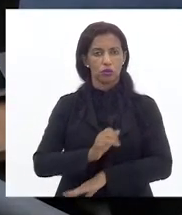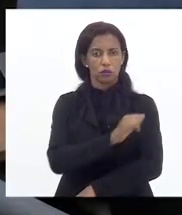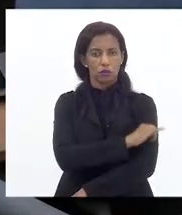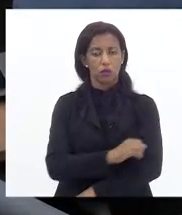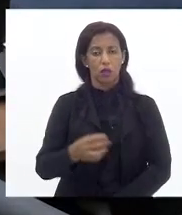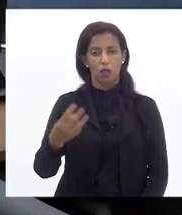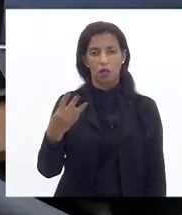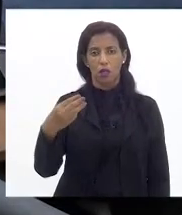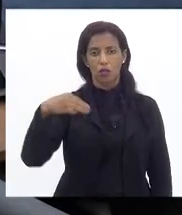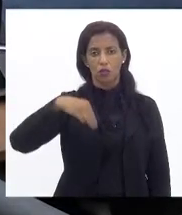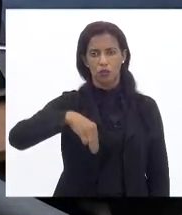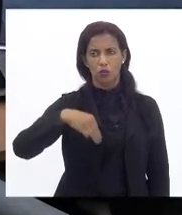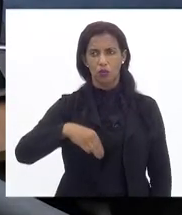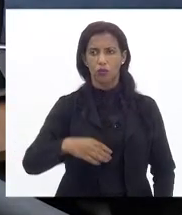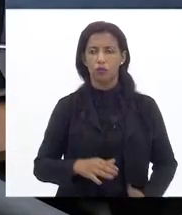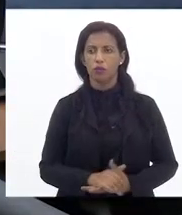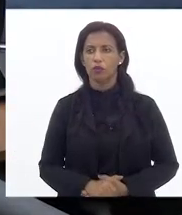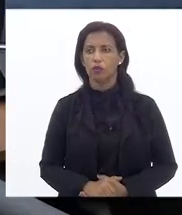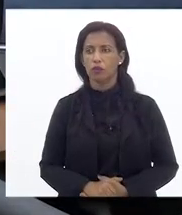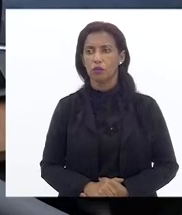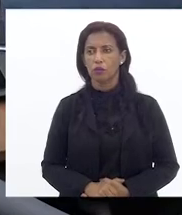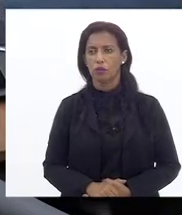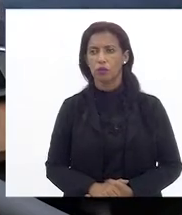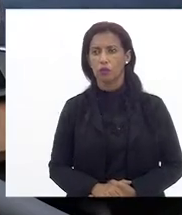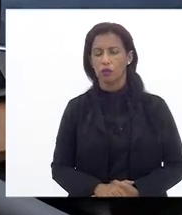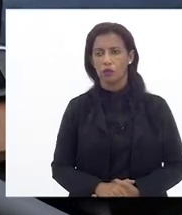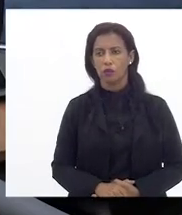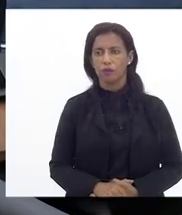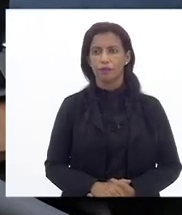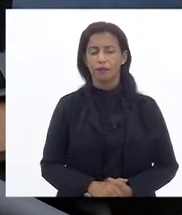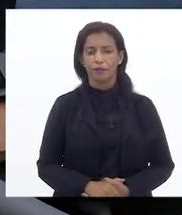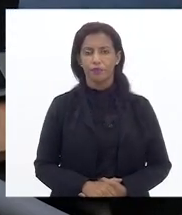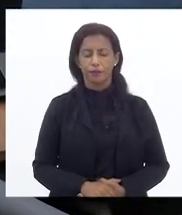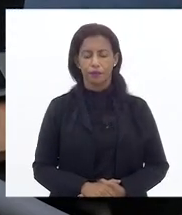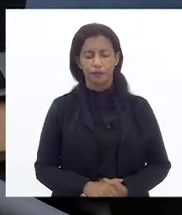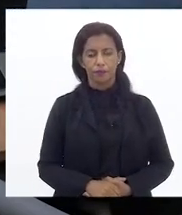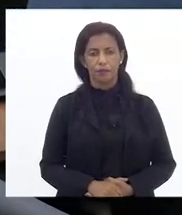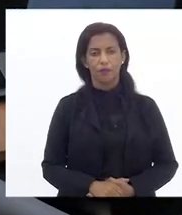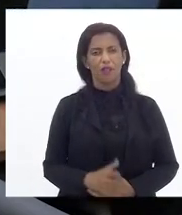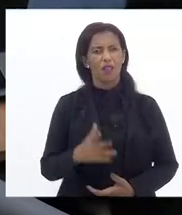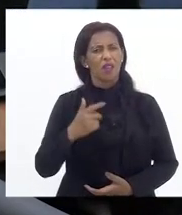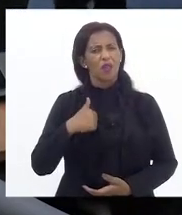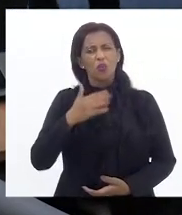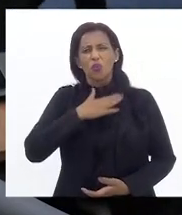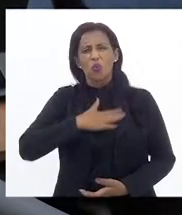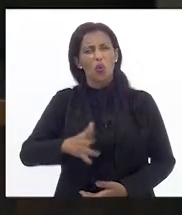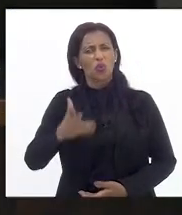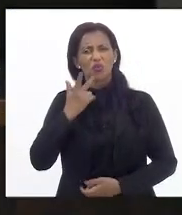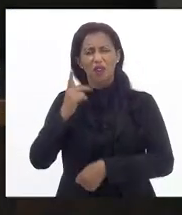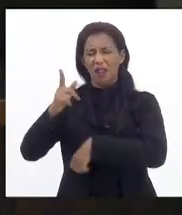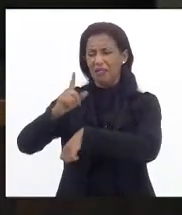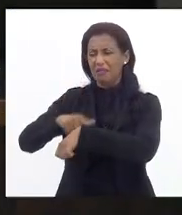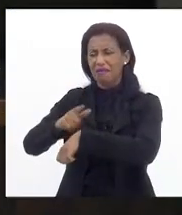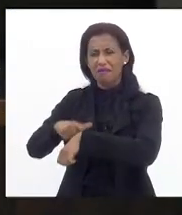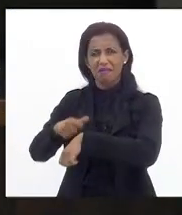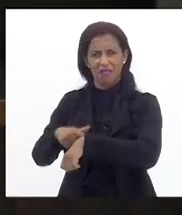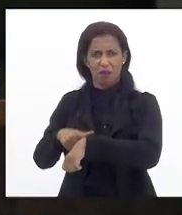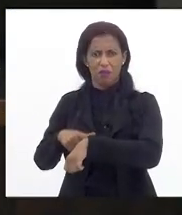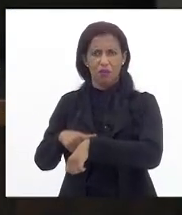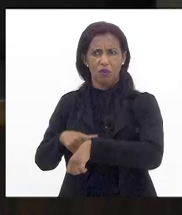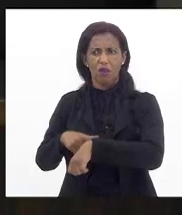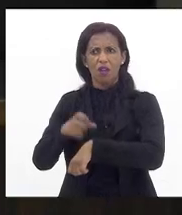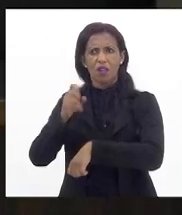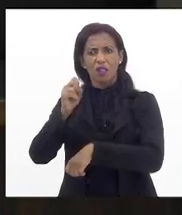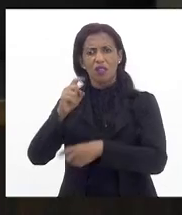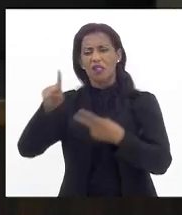favor eu quando chegar eu tenho essa indelicadeza de dizer a palavra encerrar Mas seria incisivos na segunda eu vou